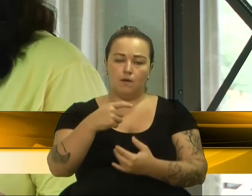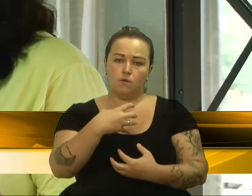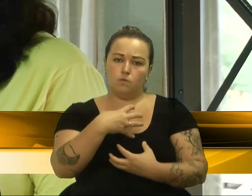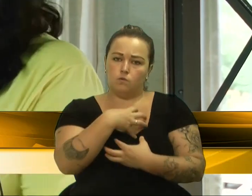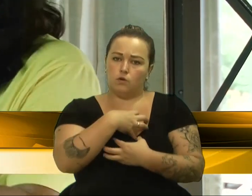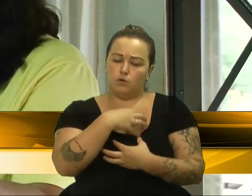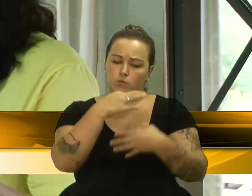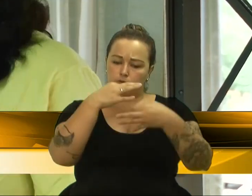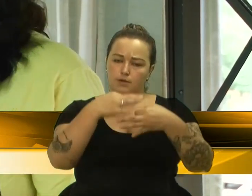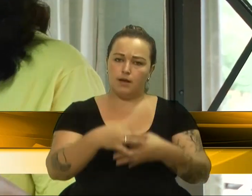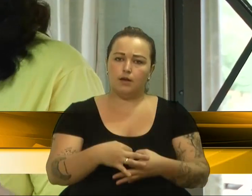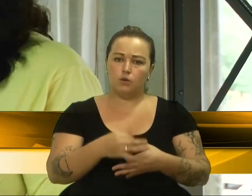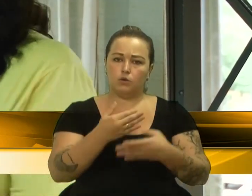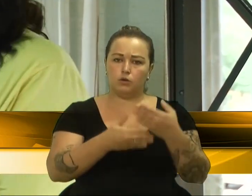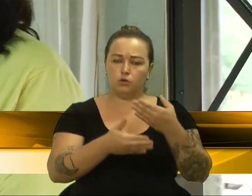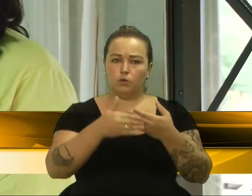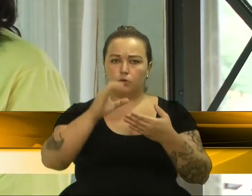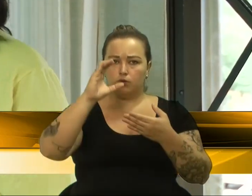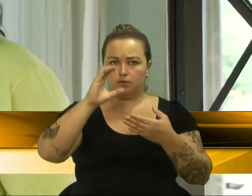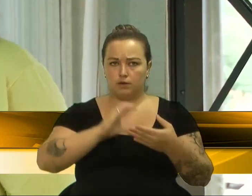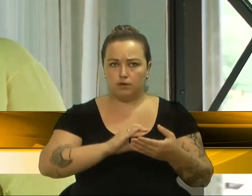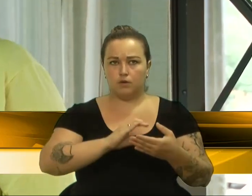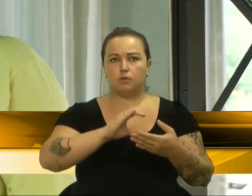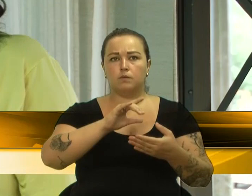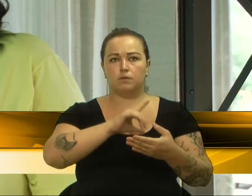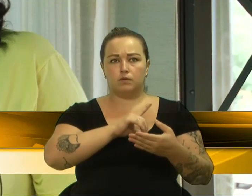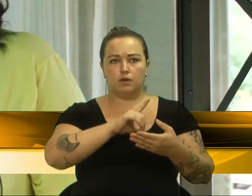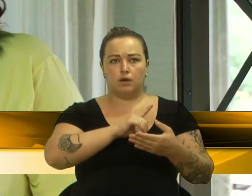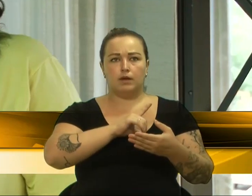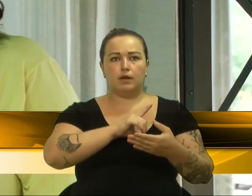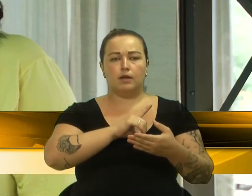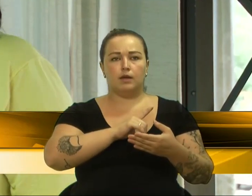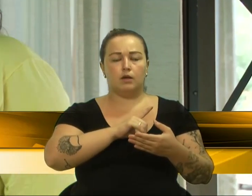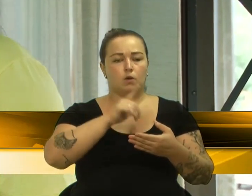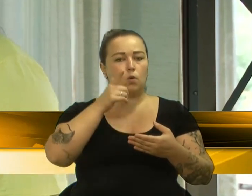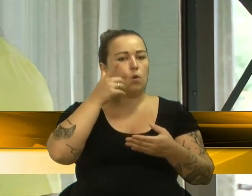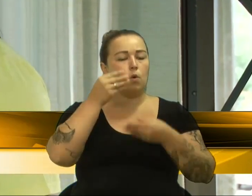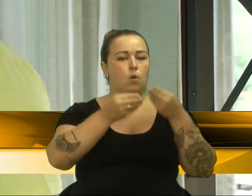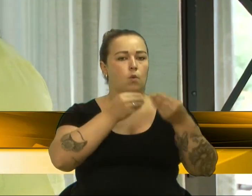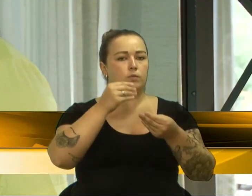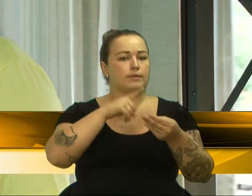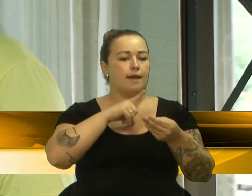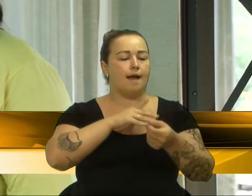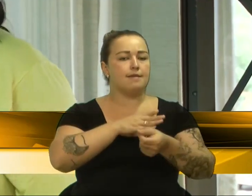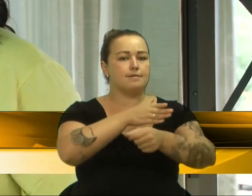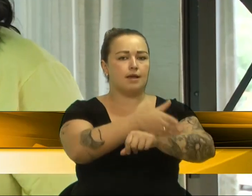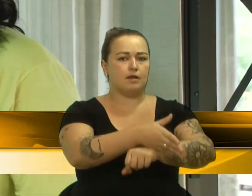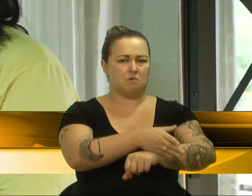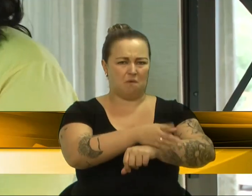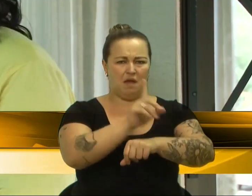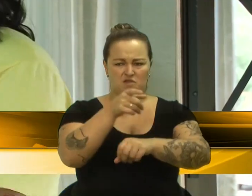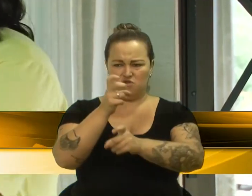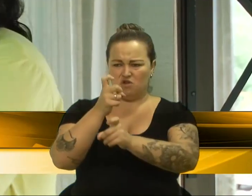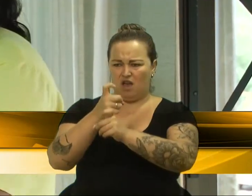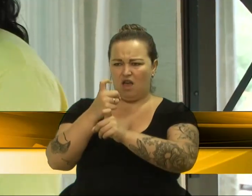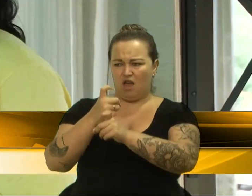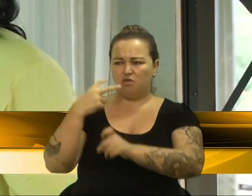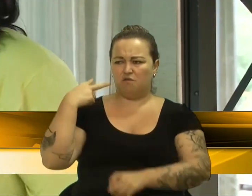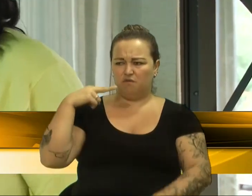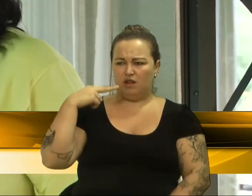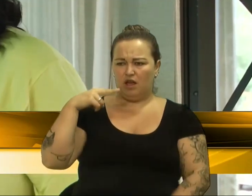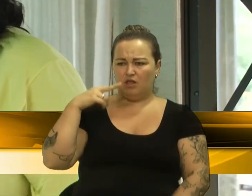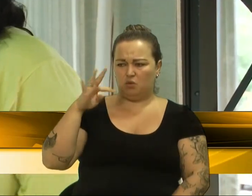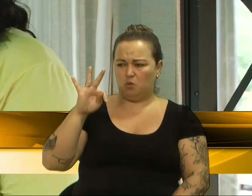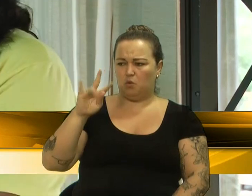que todo cidadão vai poder acessar as informações do pedido de informação. E quero dizer que fica muito chato, vereador Tomé, tenho muito respeito pelo